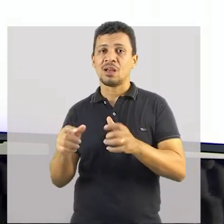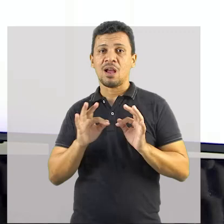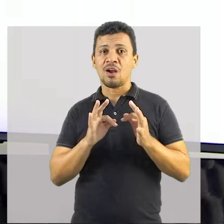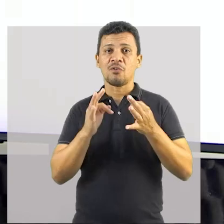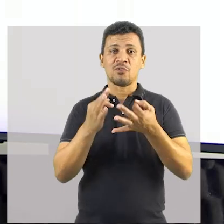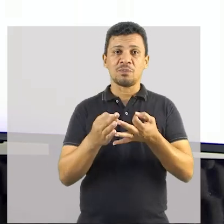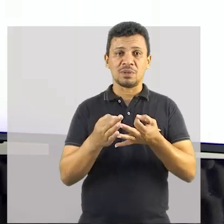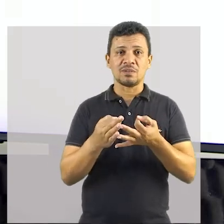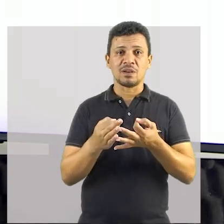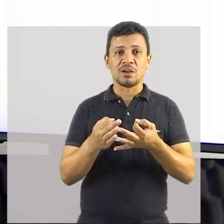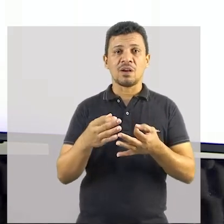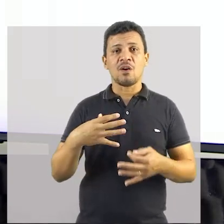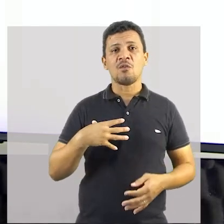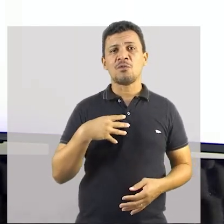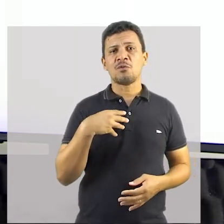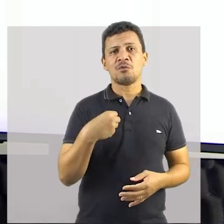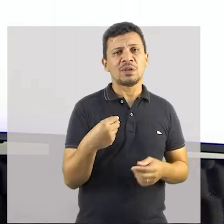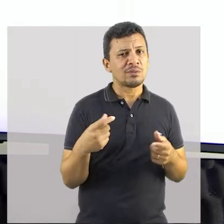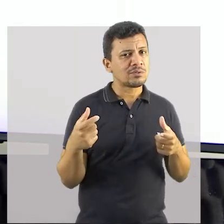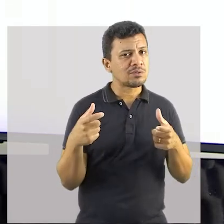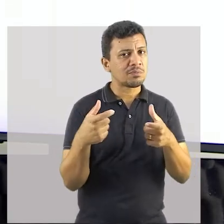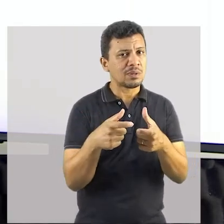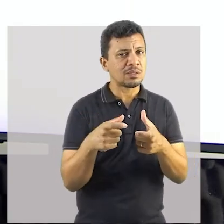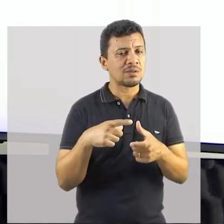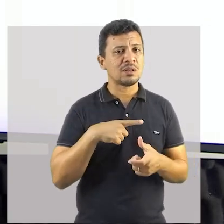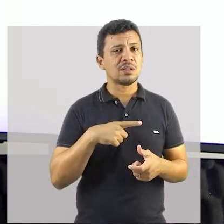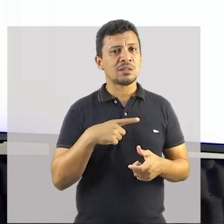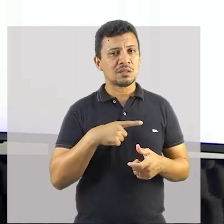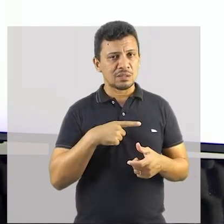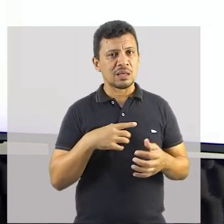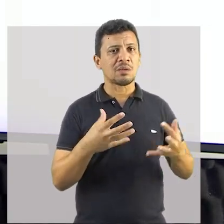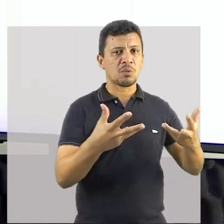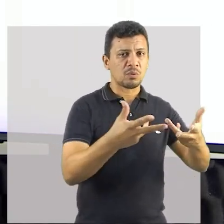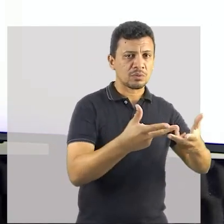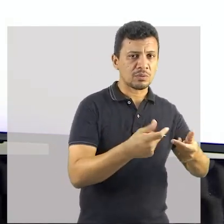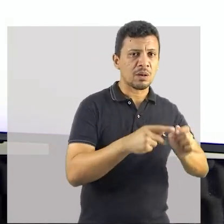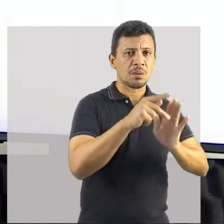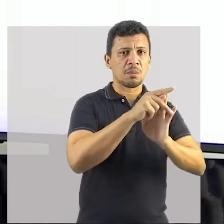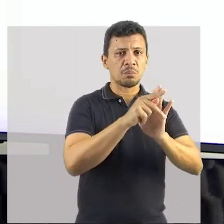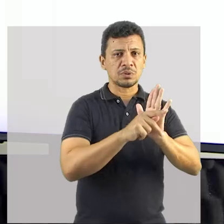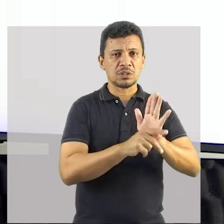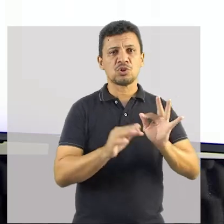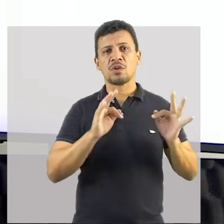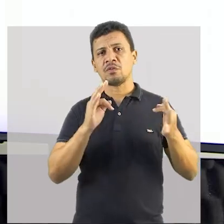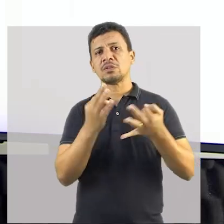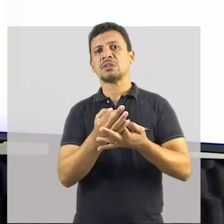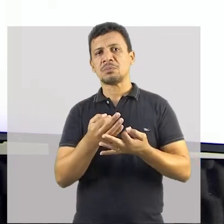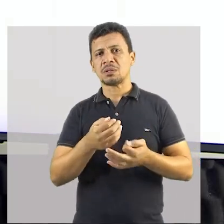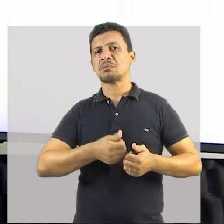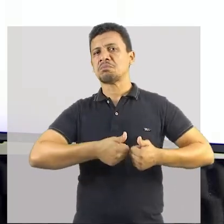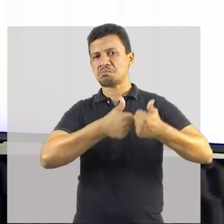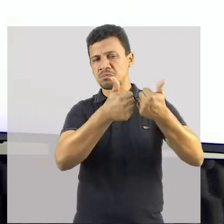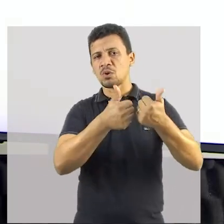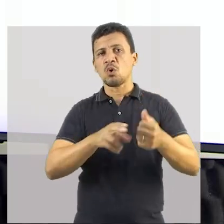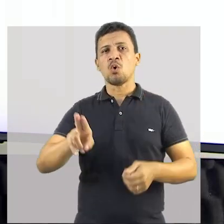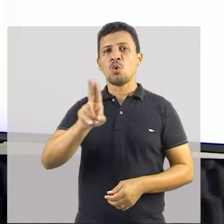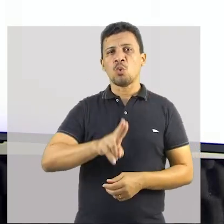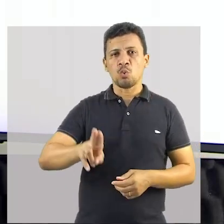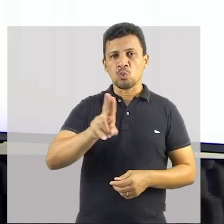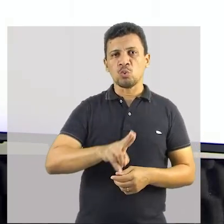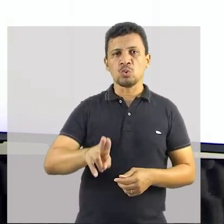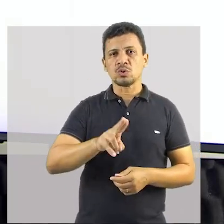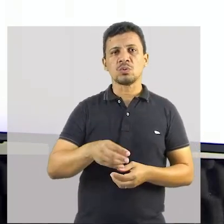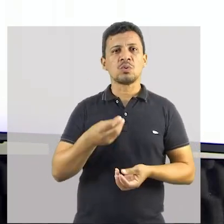ter menos filhos, que elas têm muito mais qualificação, que o planejamento familiar está funcionando para mais pessoas, que o uso de